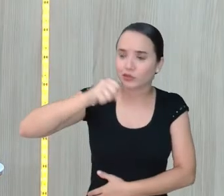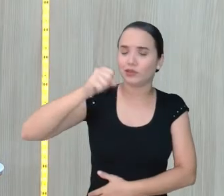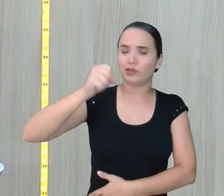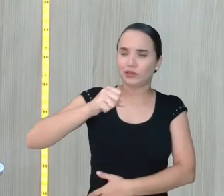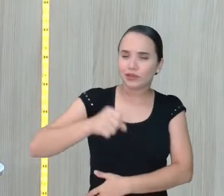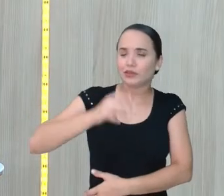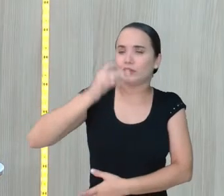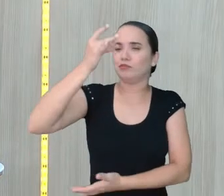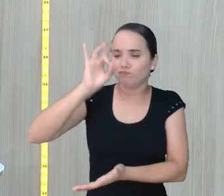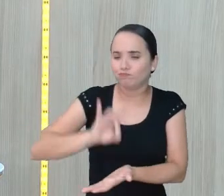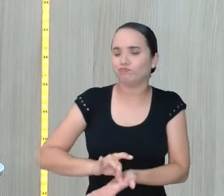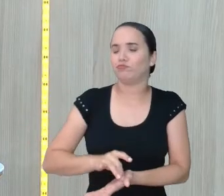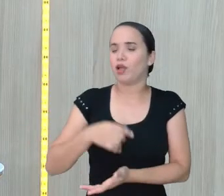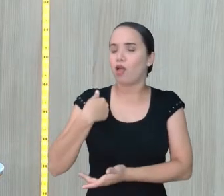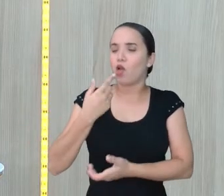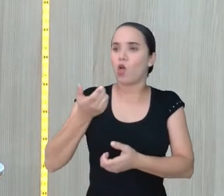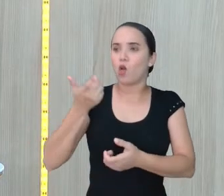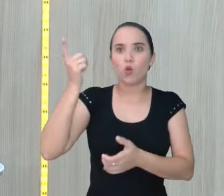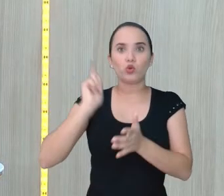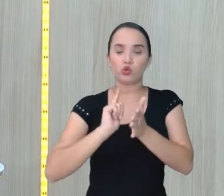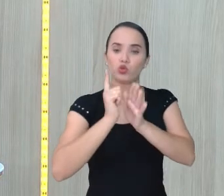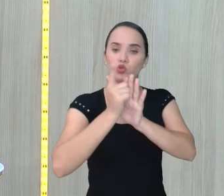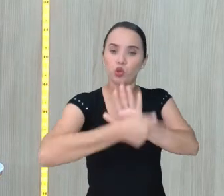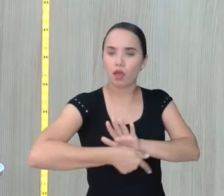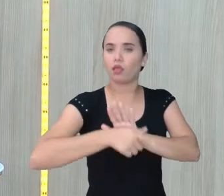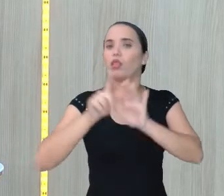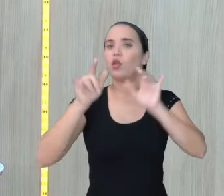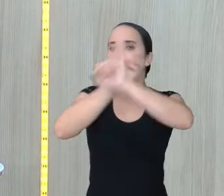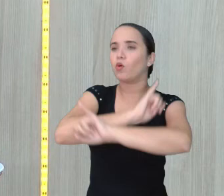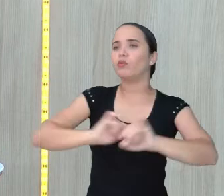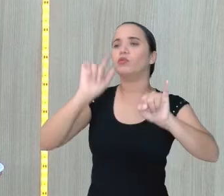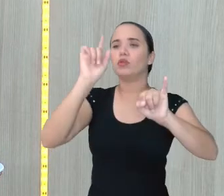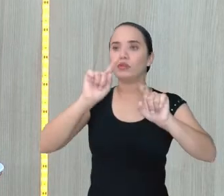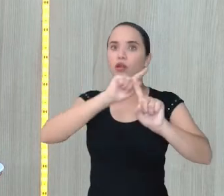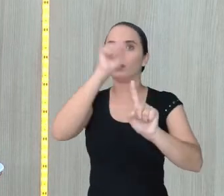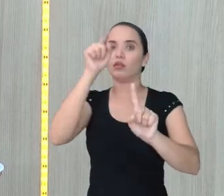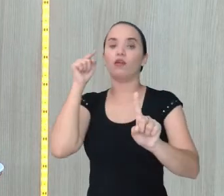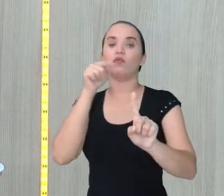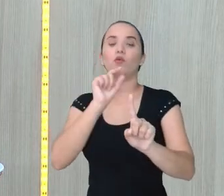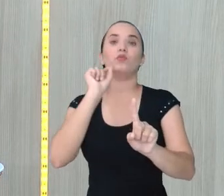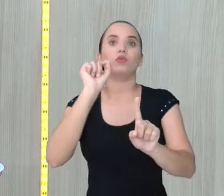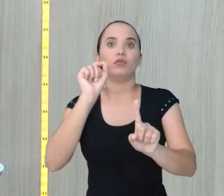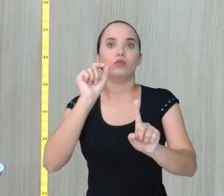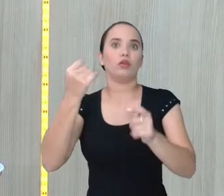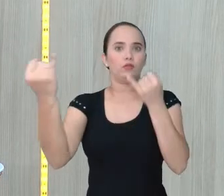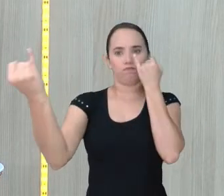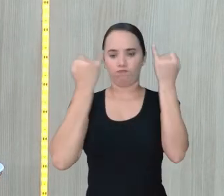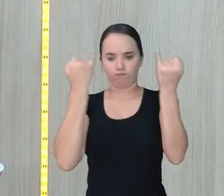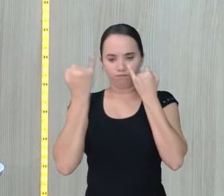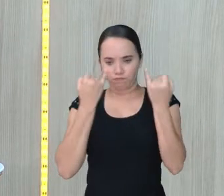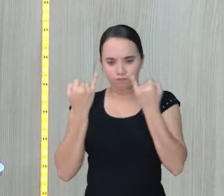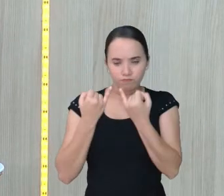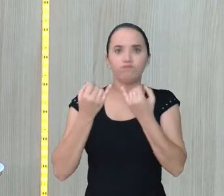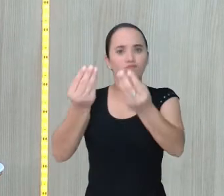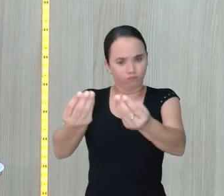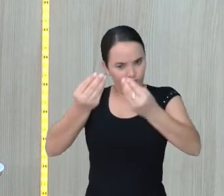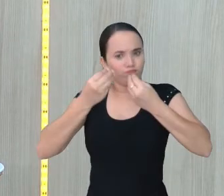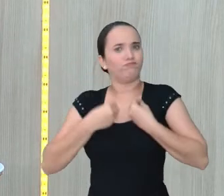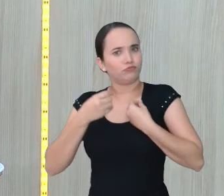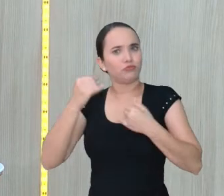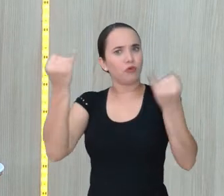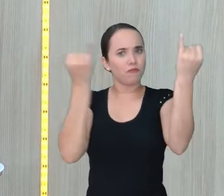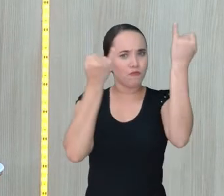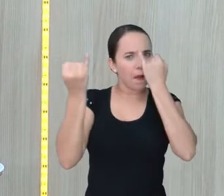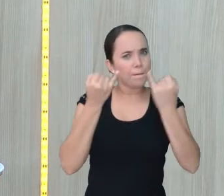né? Como a notícia aí é um gênero que tem a finalidade, né, de informar, de trazer, né, fatos